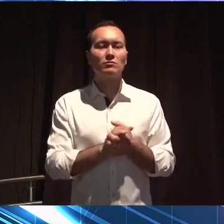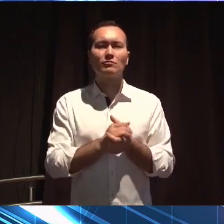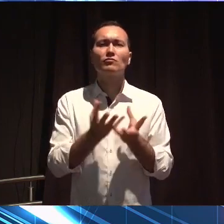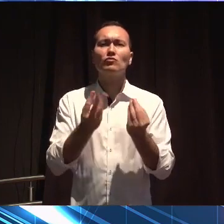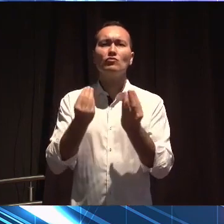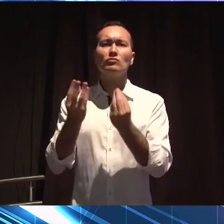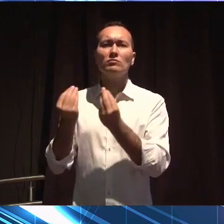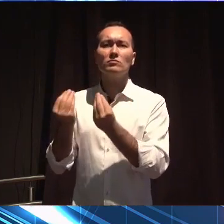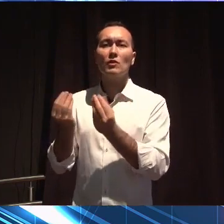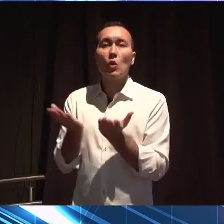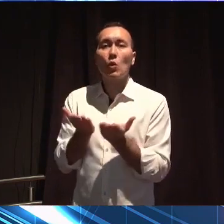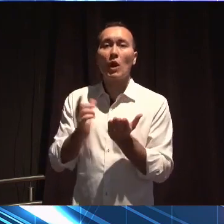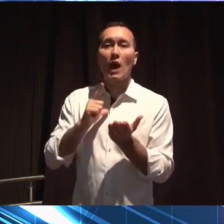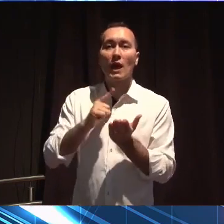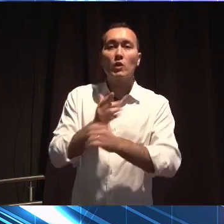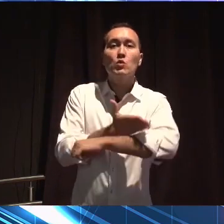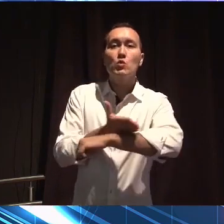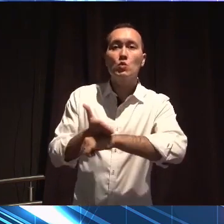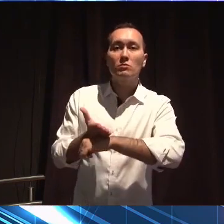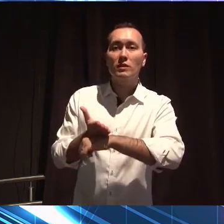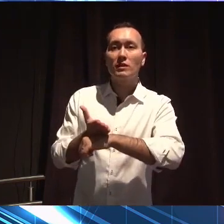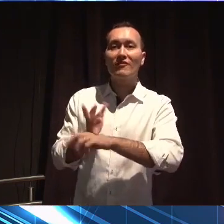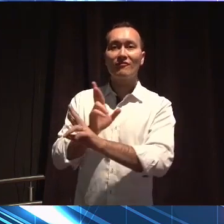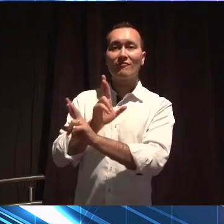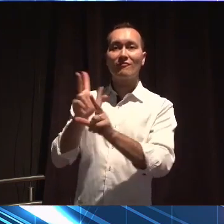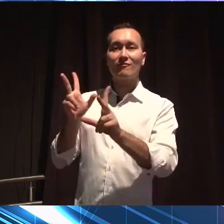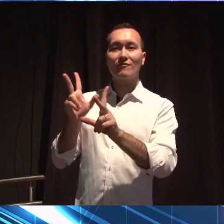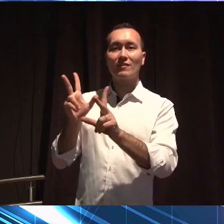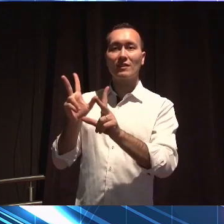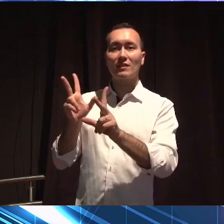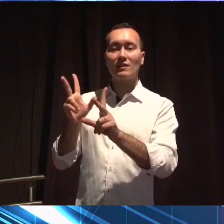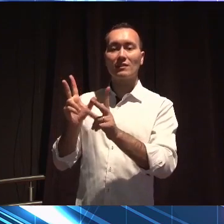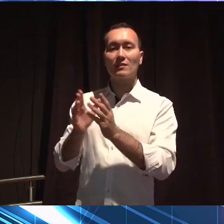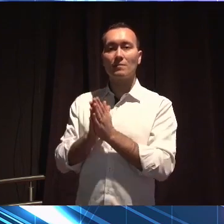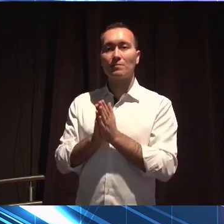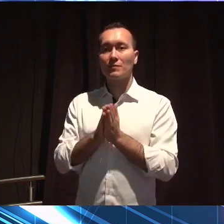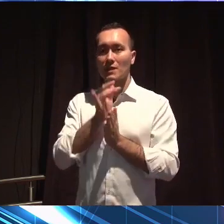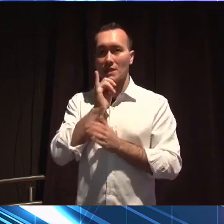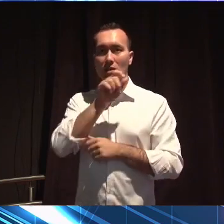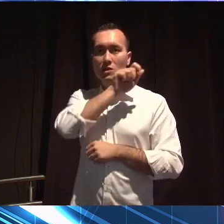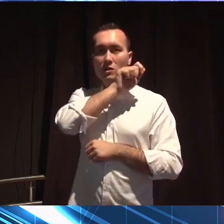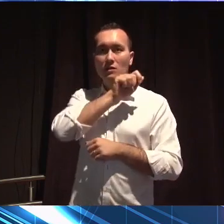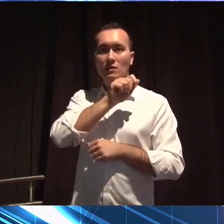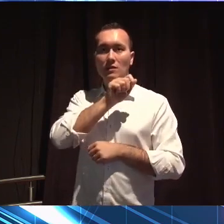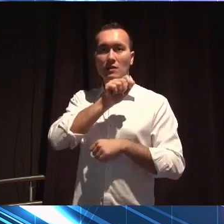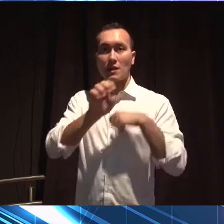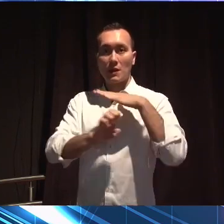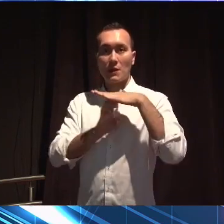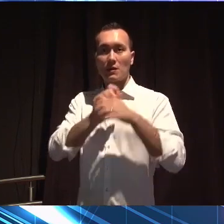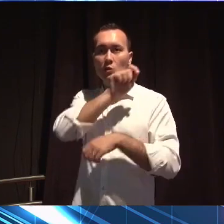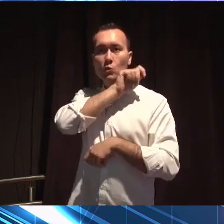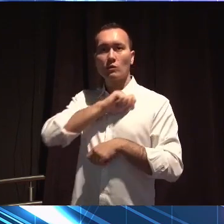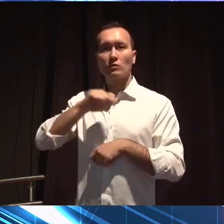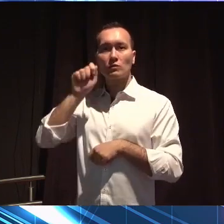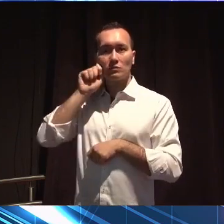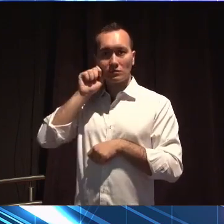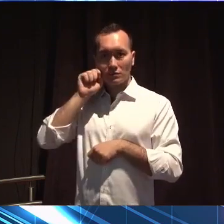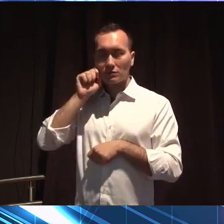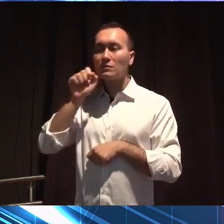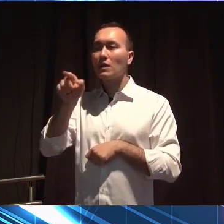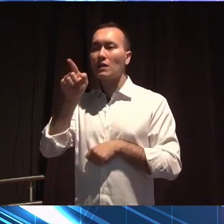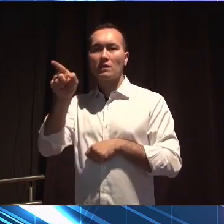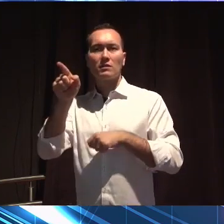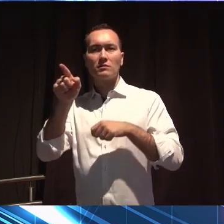faz. E aí o que acaba acontecendo? Você encontra uma Amazon que consegue colocar um produto na minha casa em menos